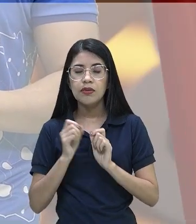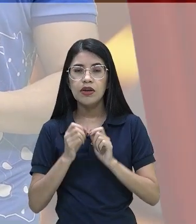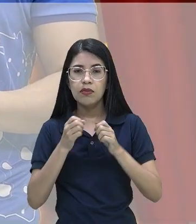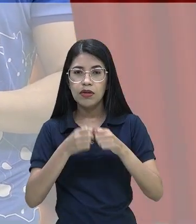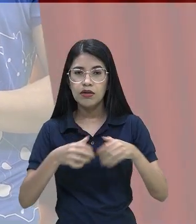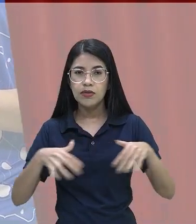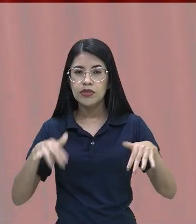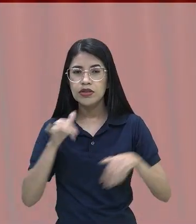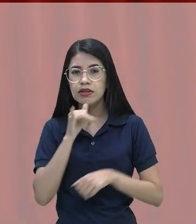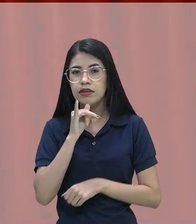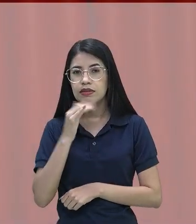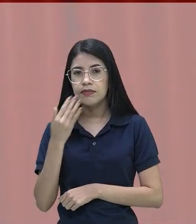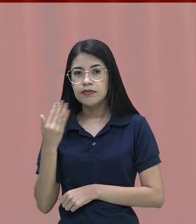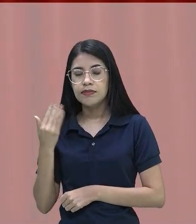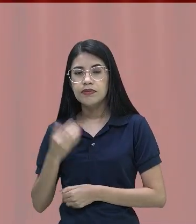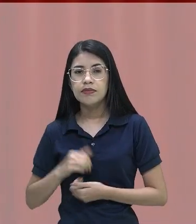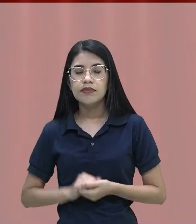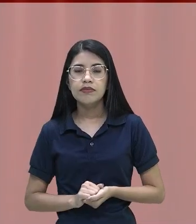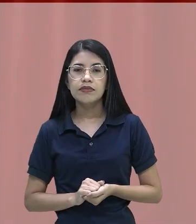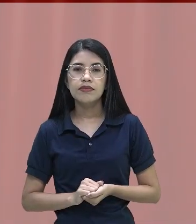neste momento.